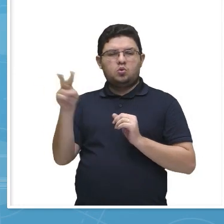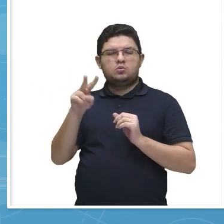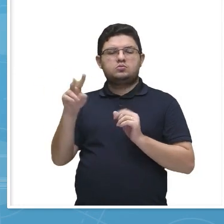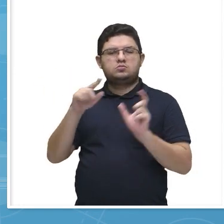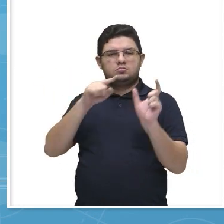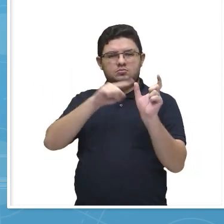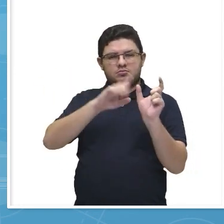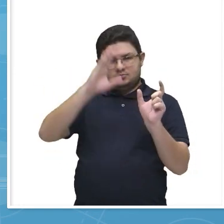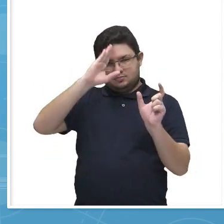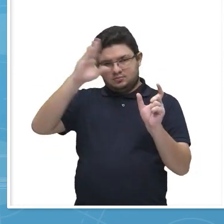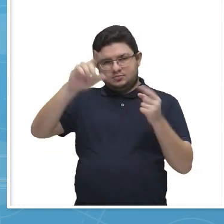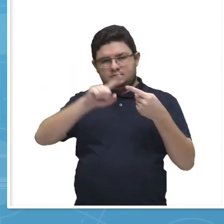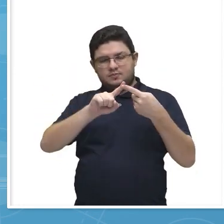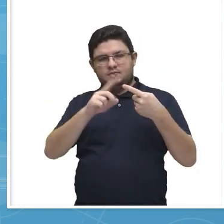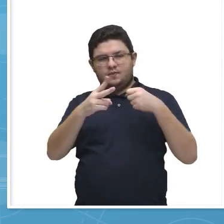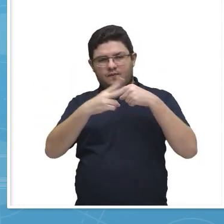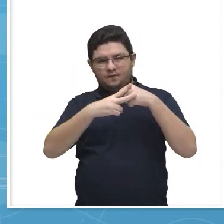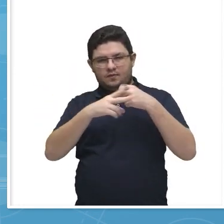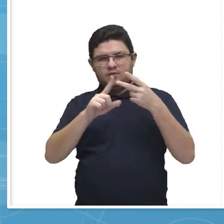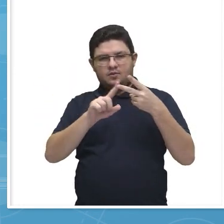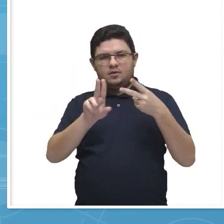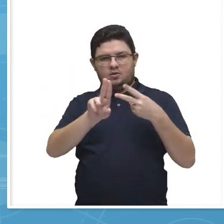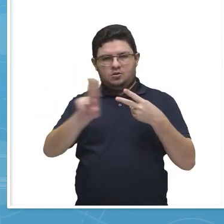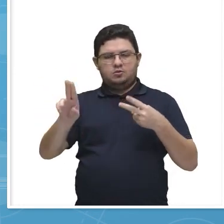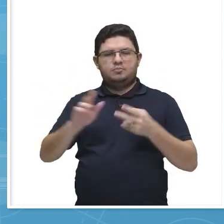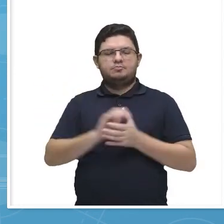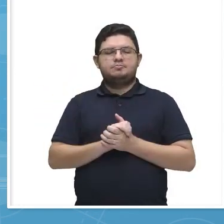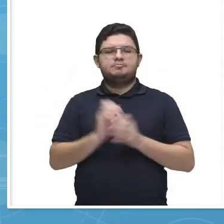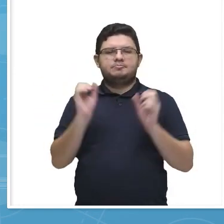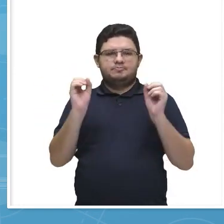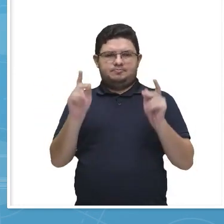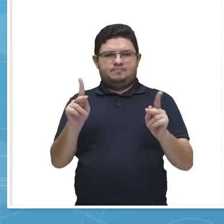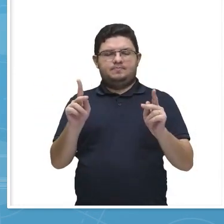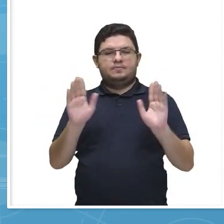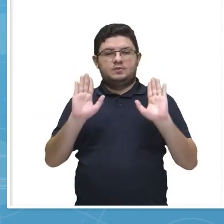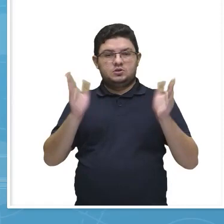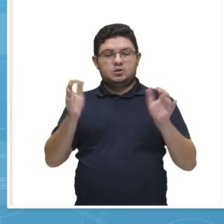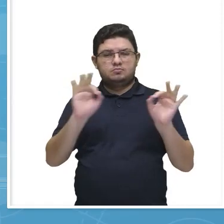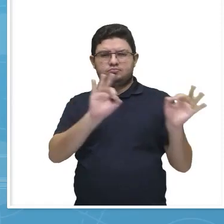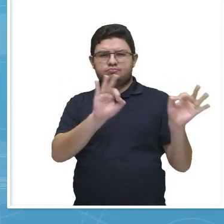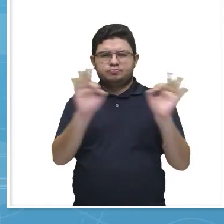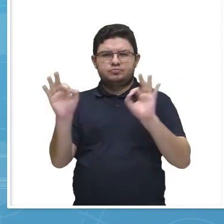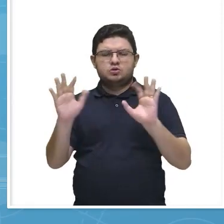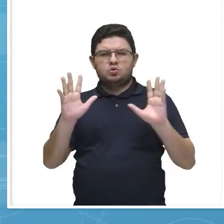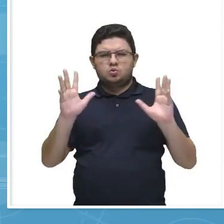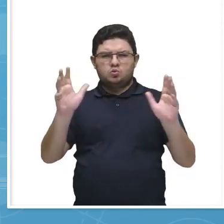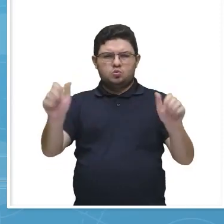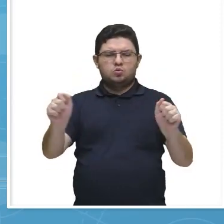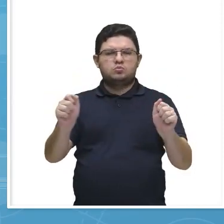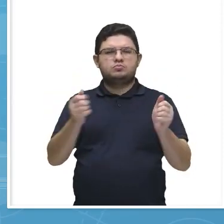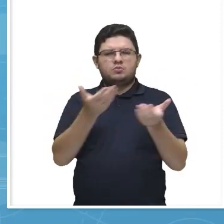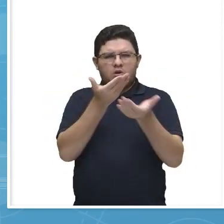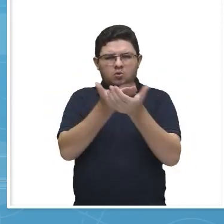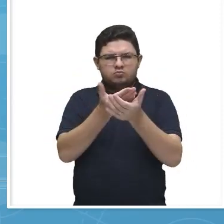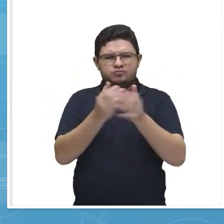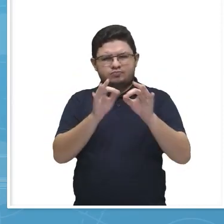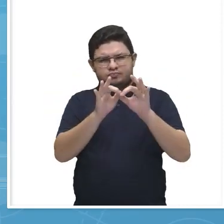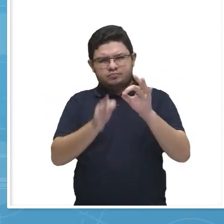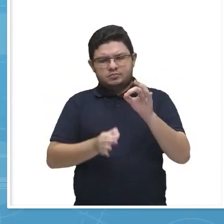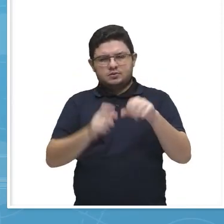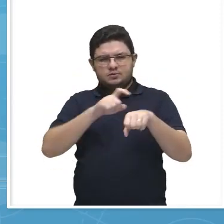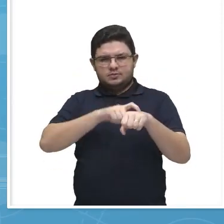nominal aqui também, ok? Então, já que vimos tudo isso, uma aula bem extensa, mas a hora do